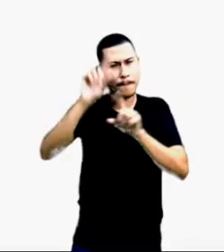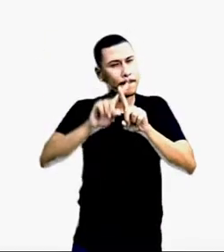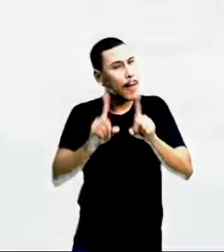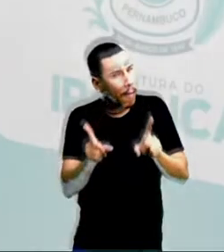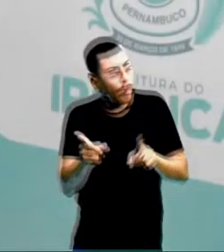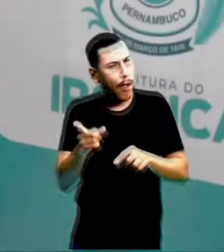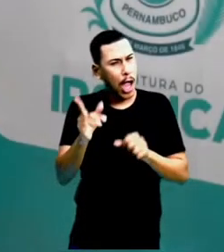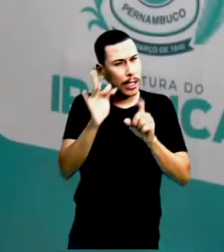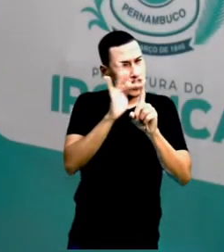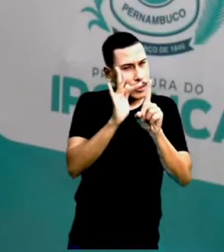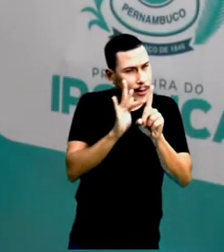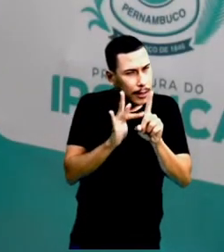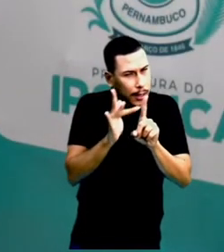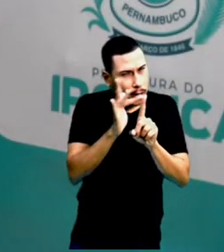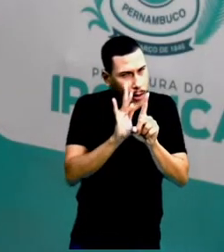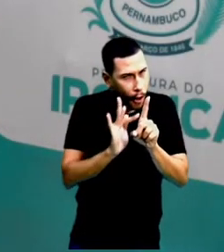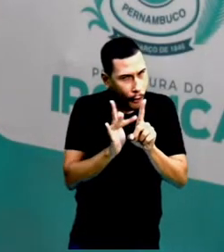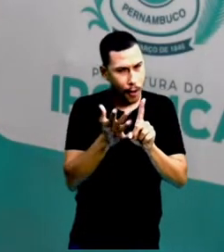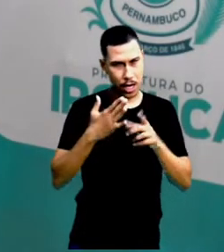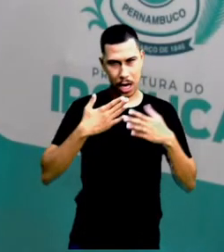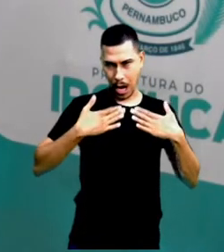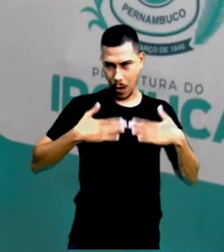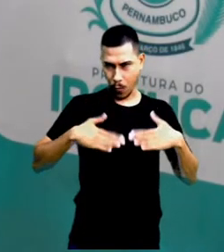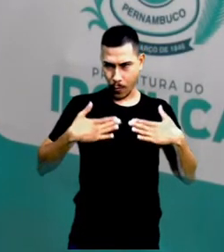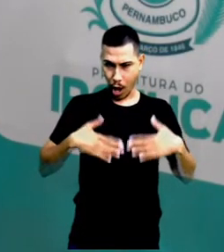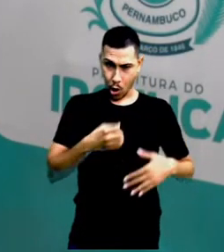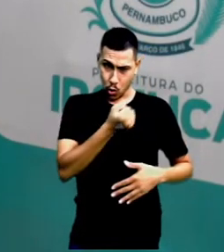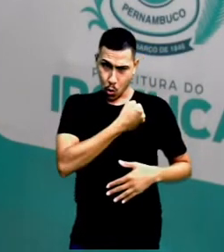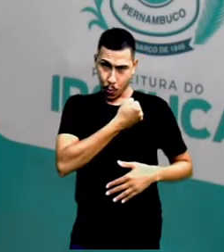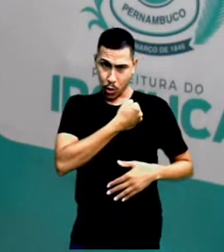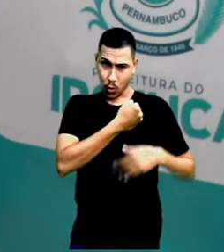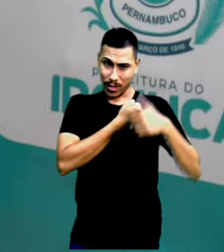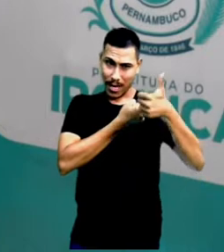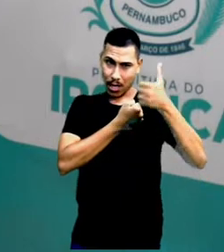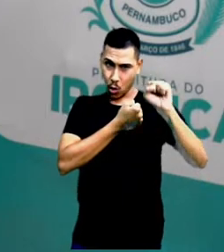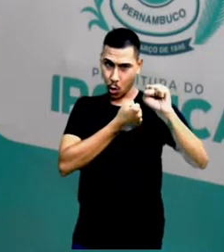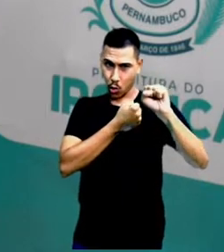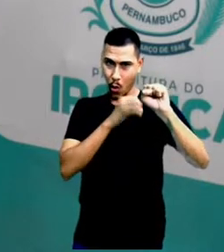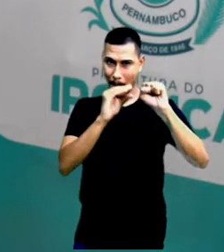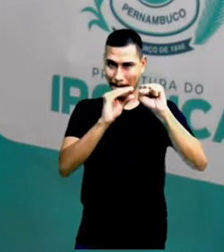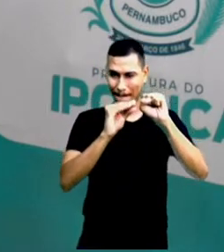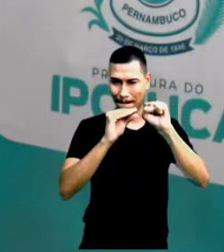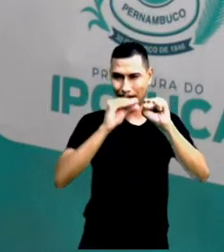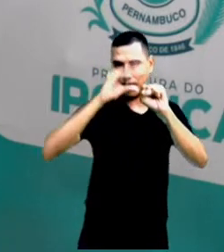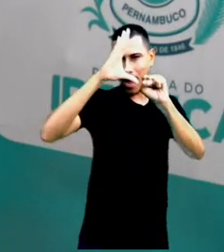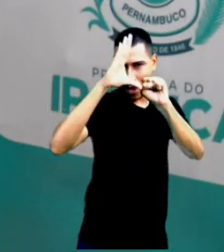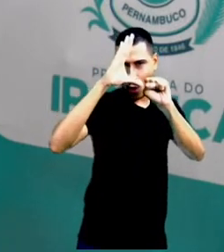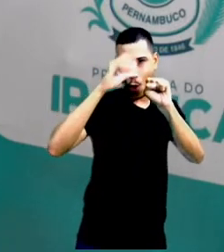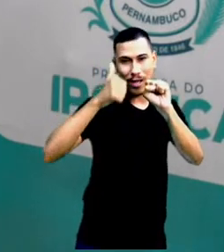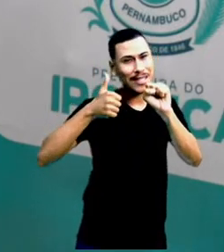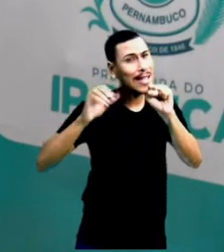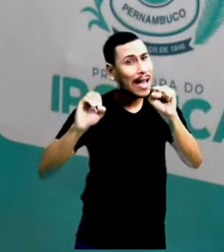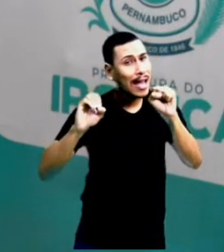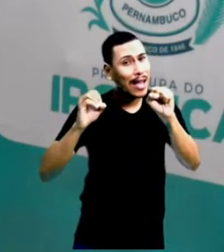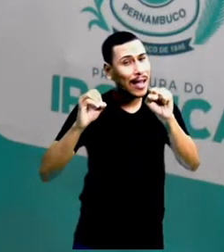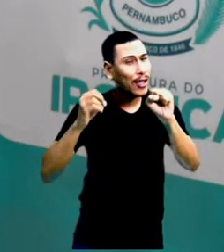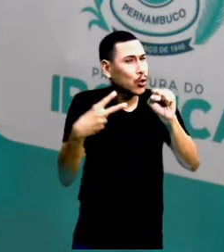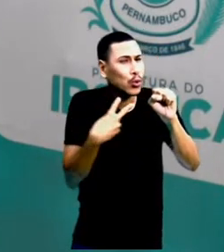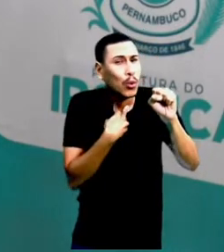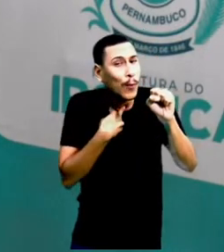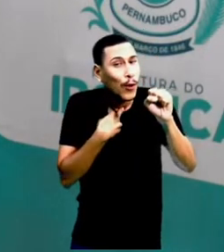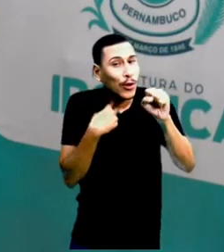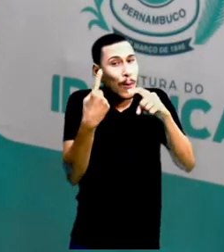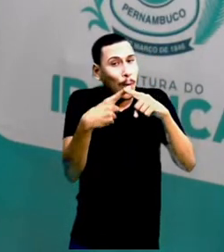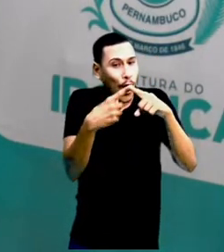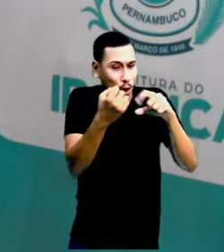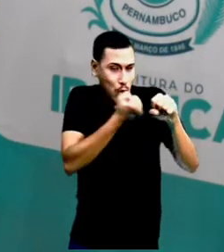aí. Note que o número que está à frente, 18, é um número maior que 10. Não pode. Então, esse número